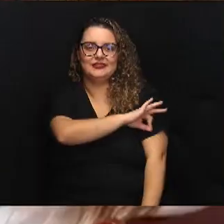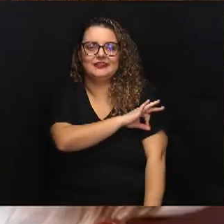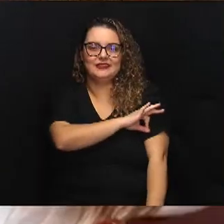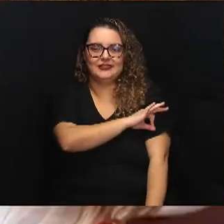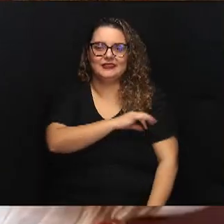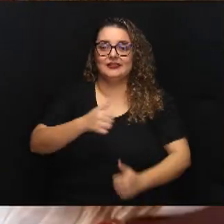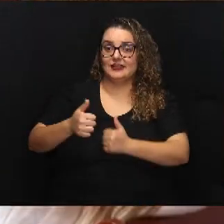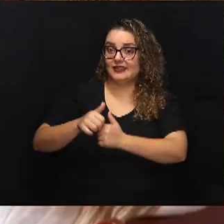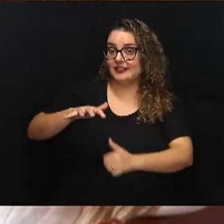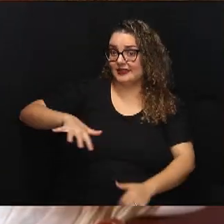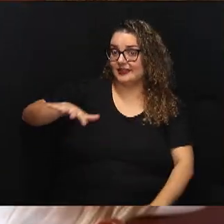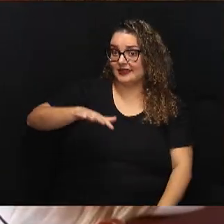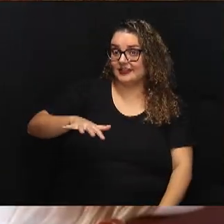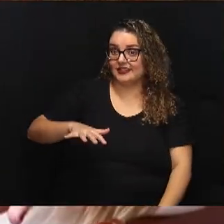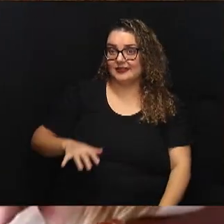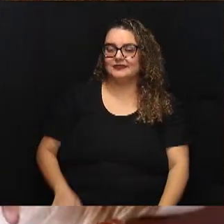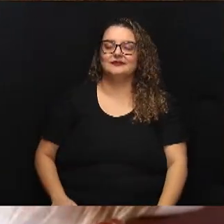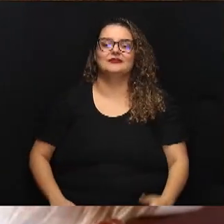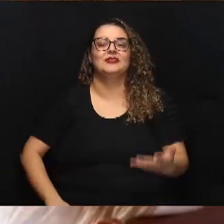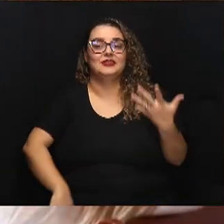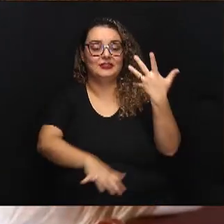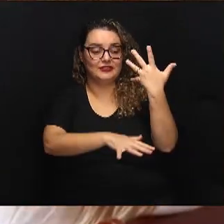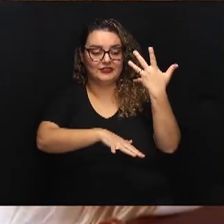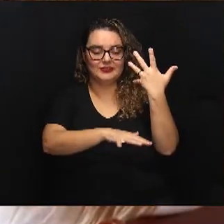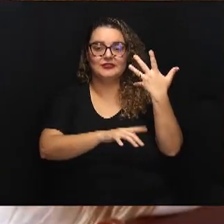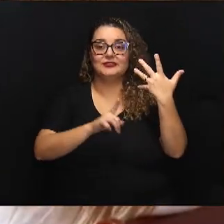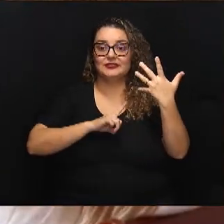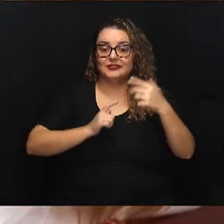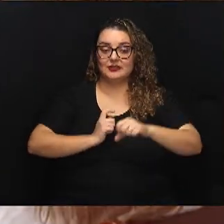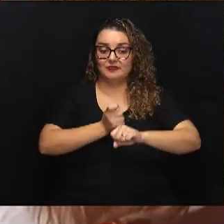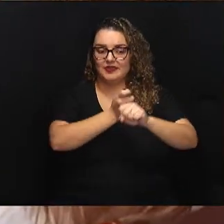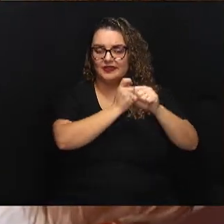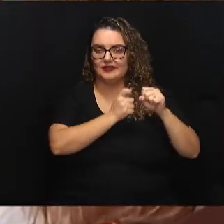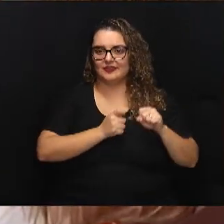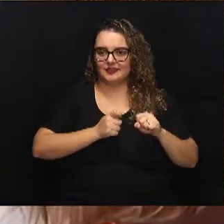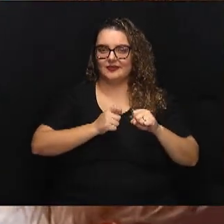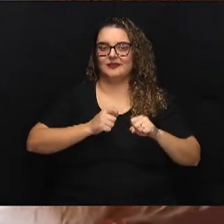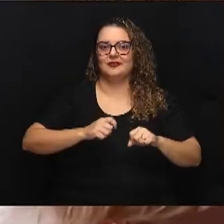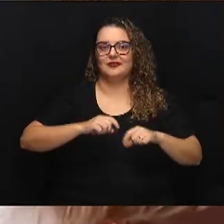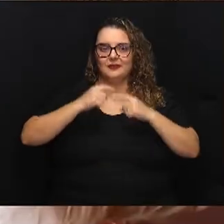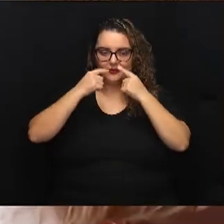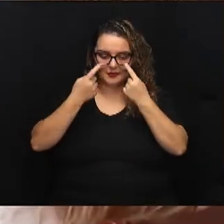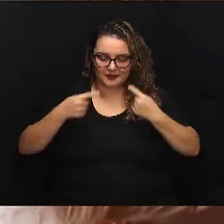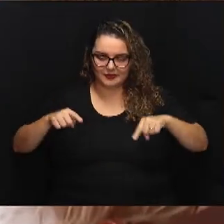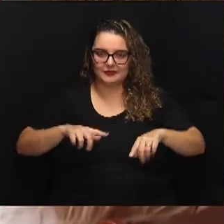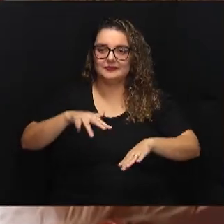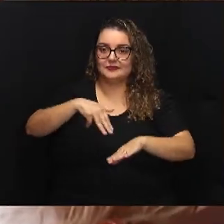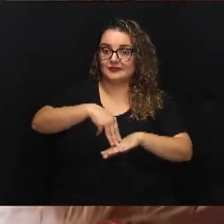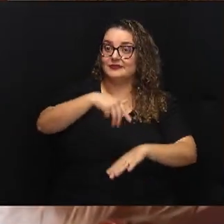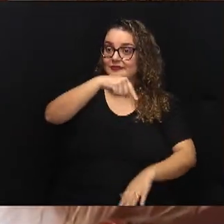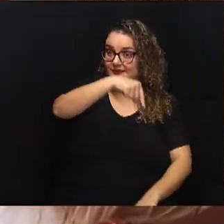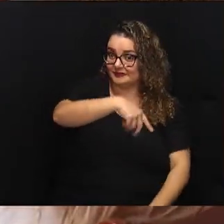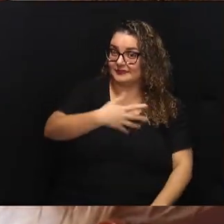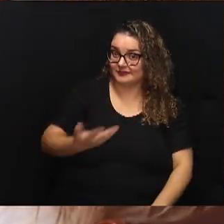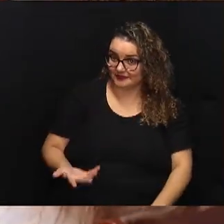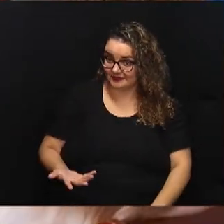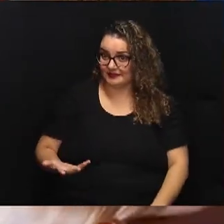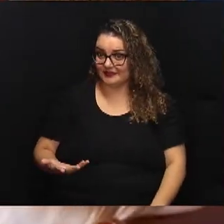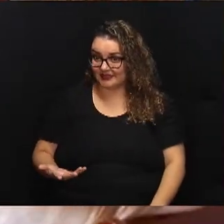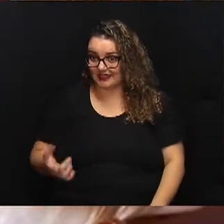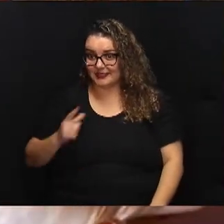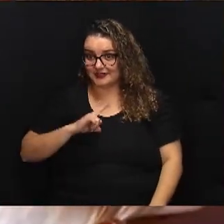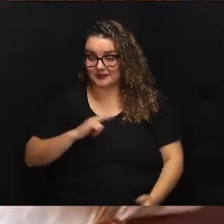que fica ali na praça, onde tem o monumento ao maestro Carlos Gomes. Foi ali que nós tivemos aí